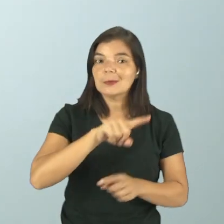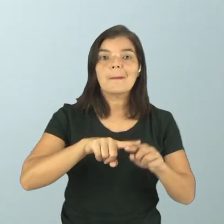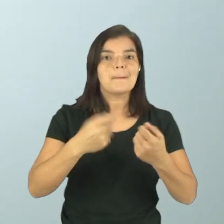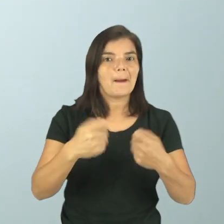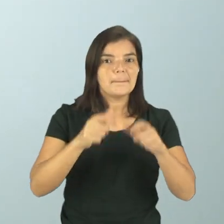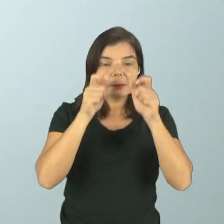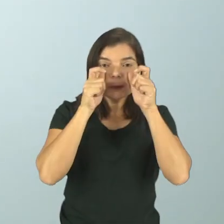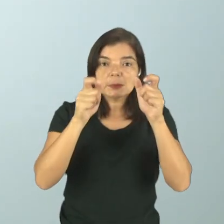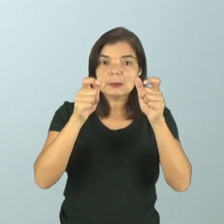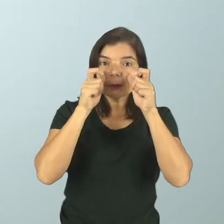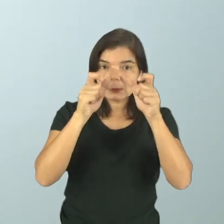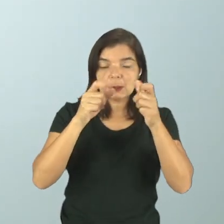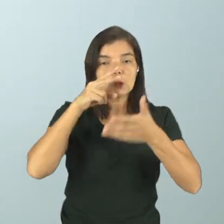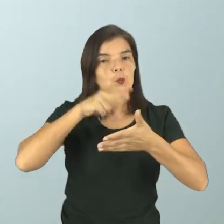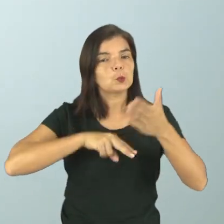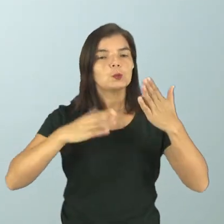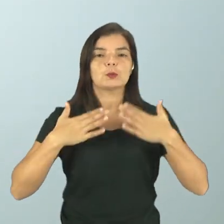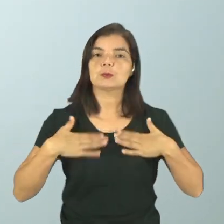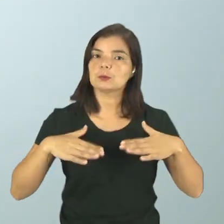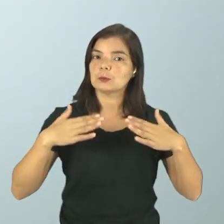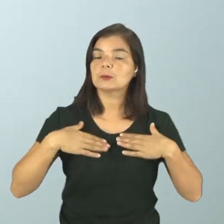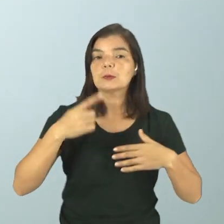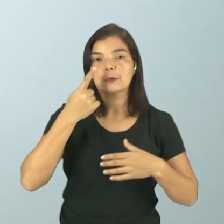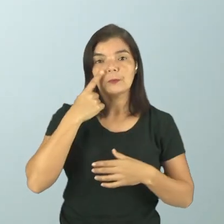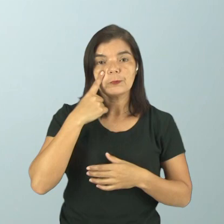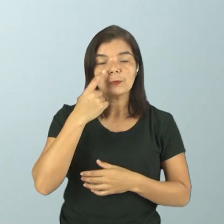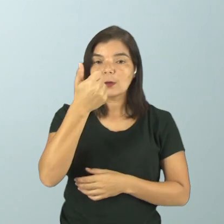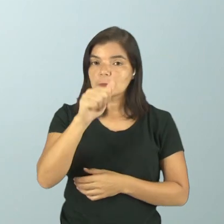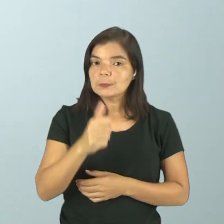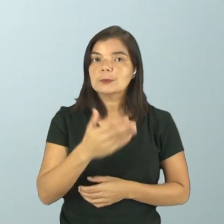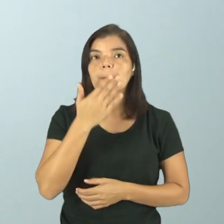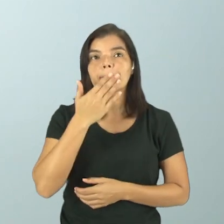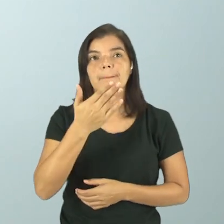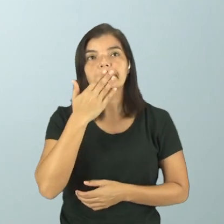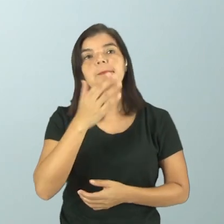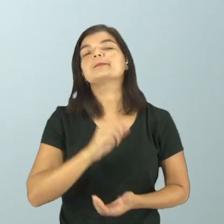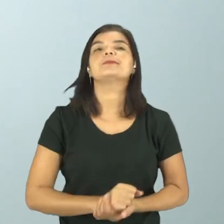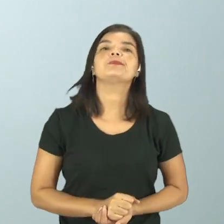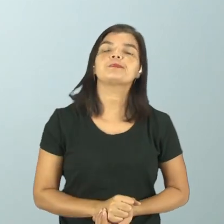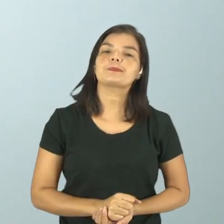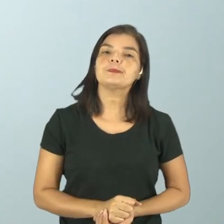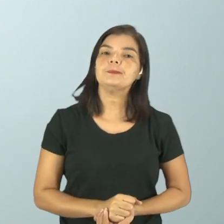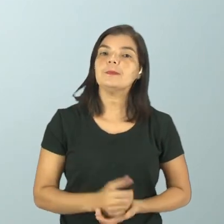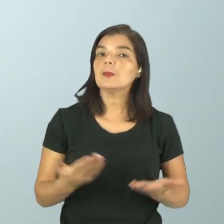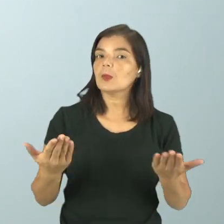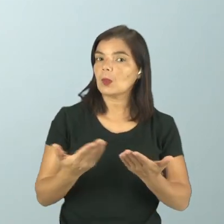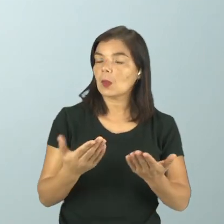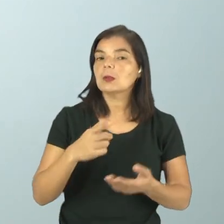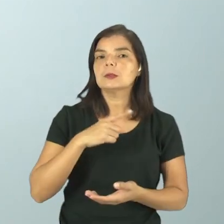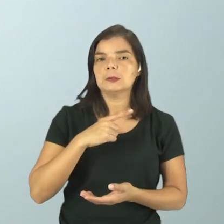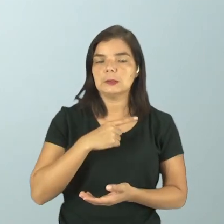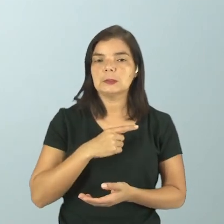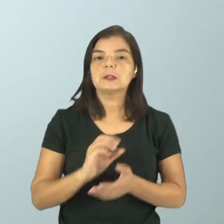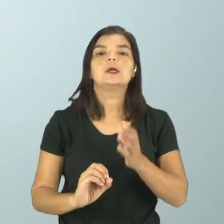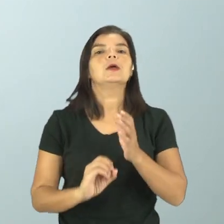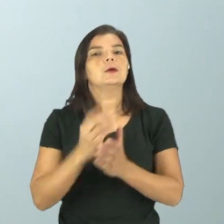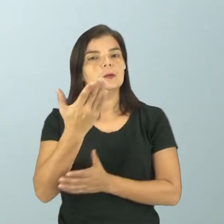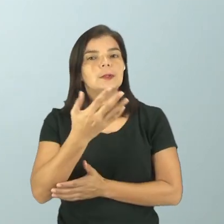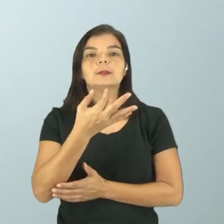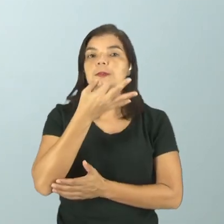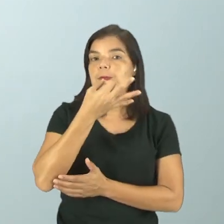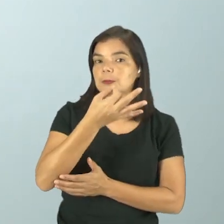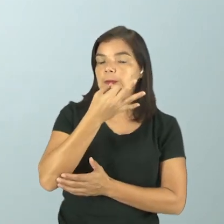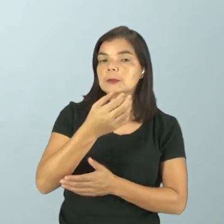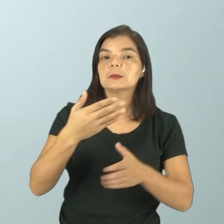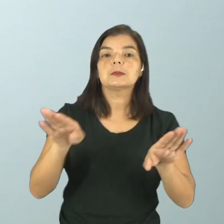precisa de atenção, precisa ler com cuidado, ver direitinho o que está pedindo, não é? Bom, além de entender fato e opinião, a gente